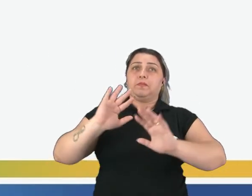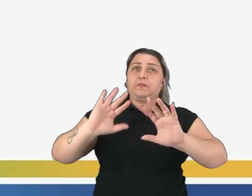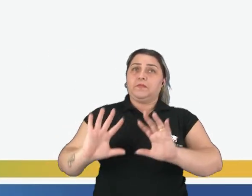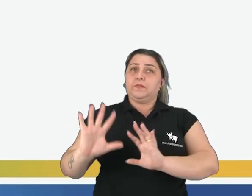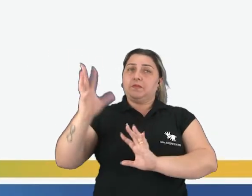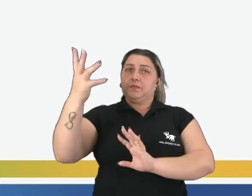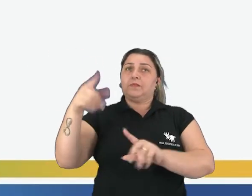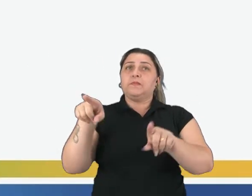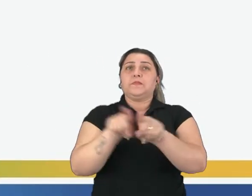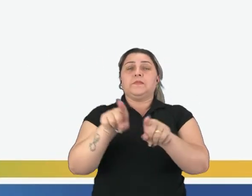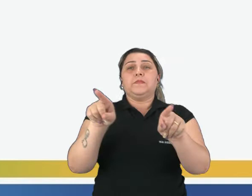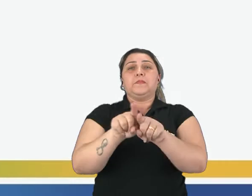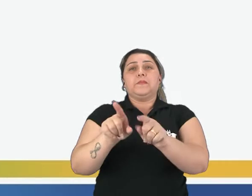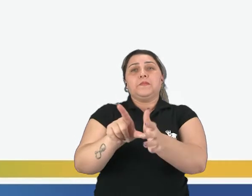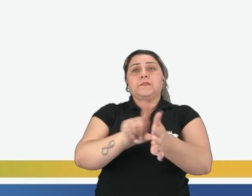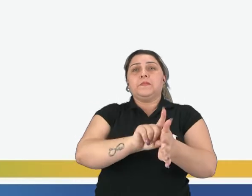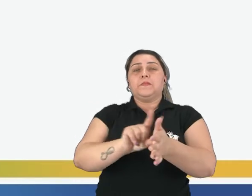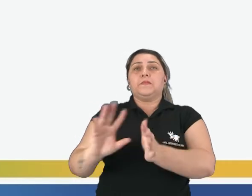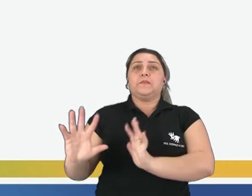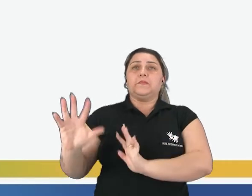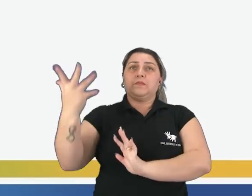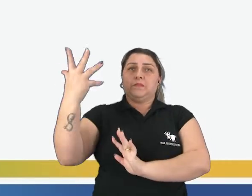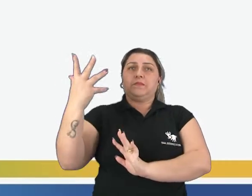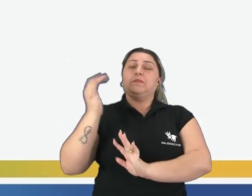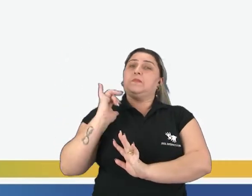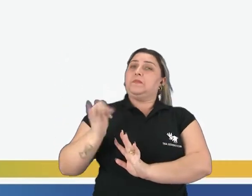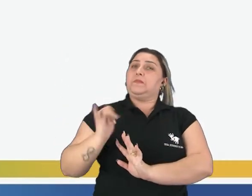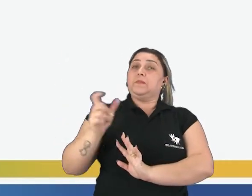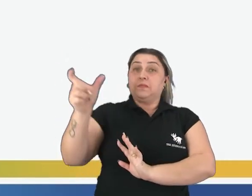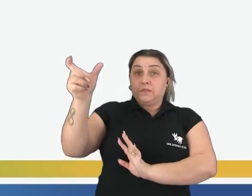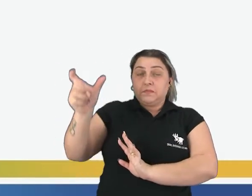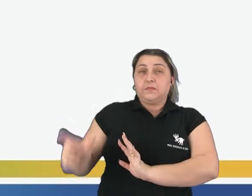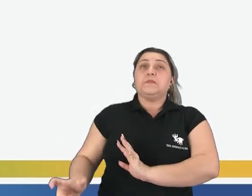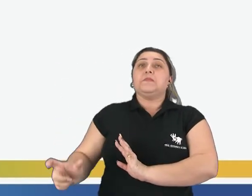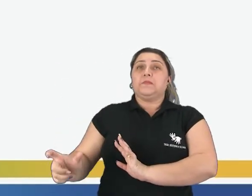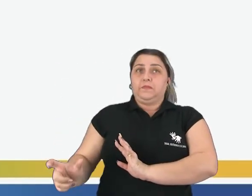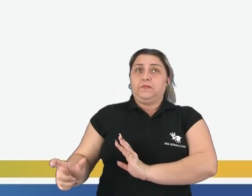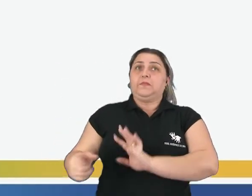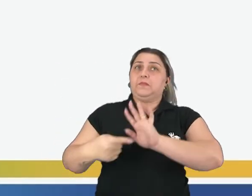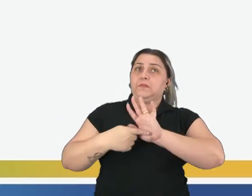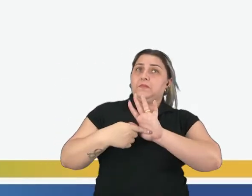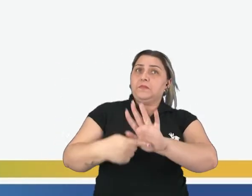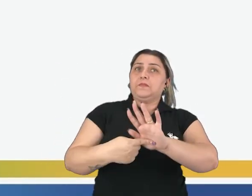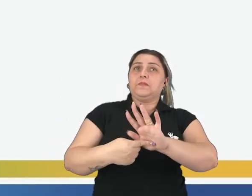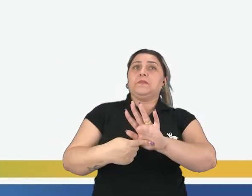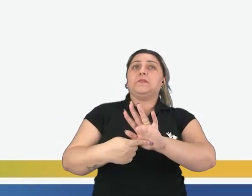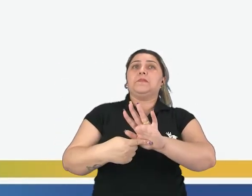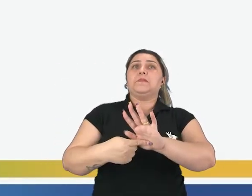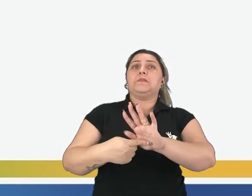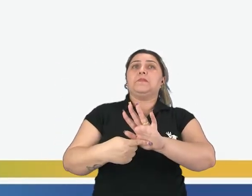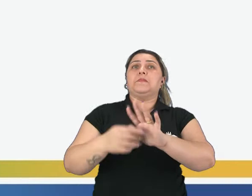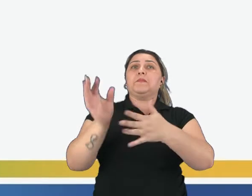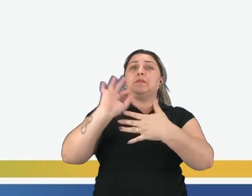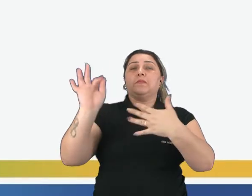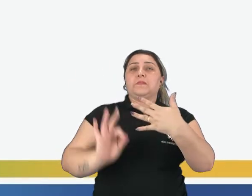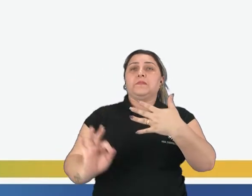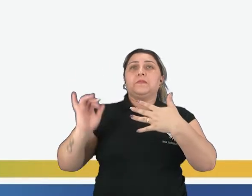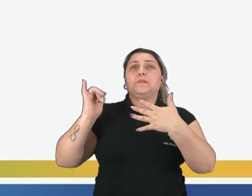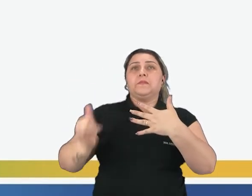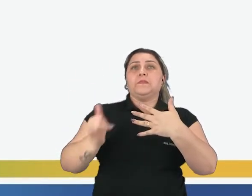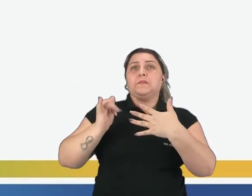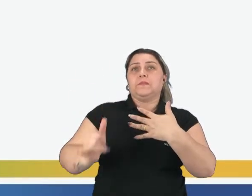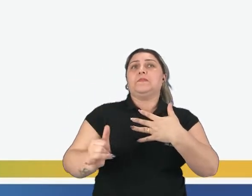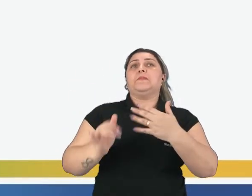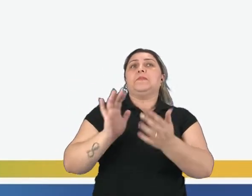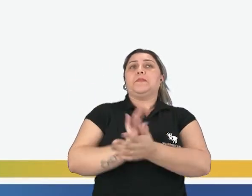fatos. A sucessão de acontecimentos é contada por um narrador que apresenta os principais elementos da narração.